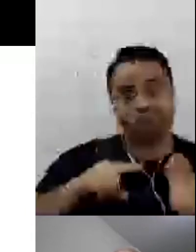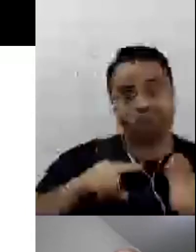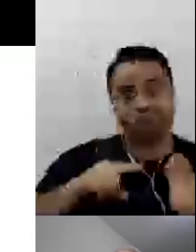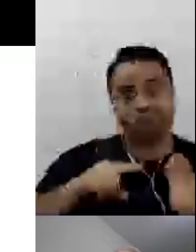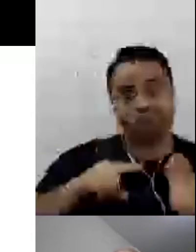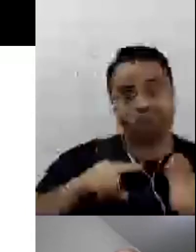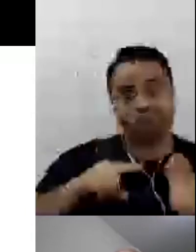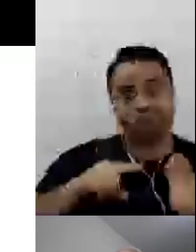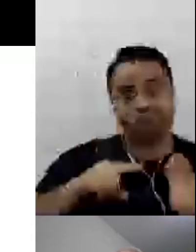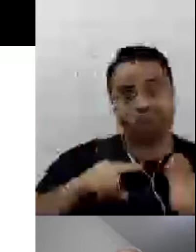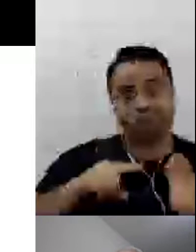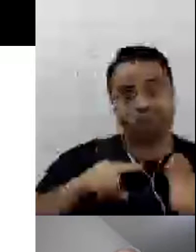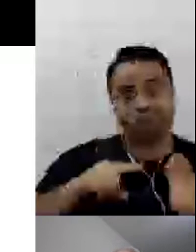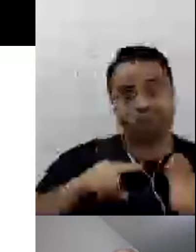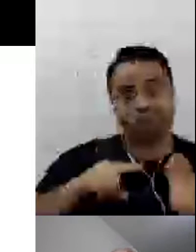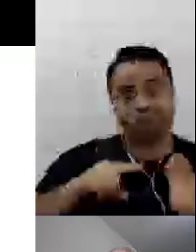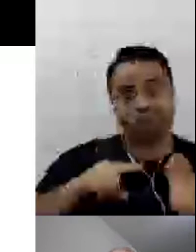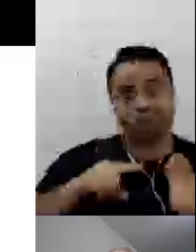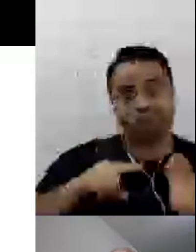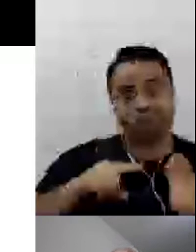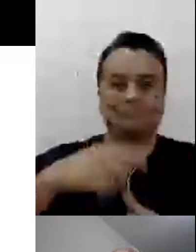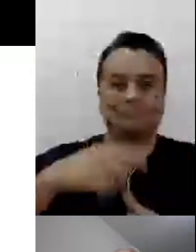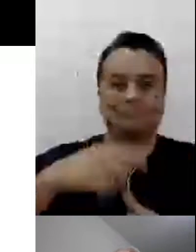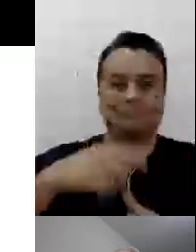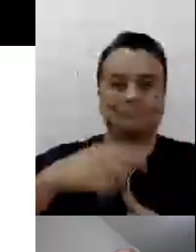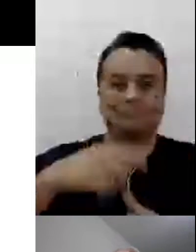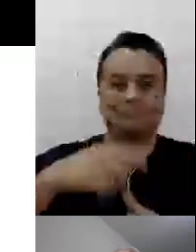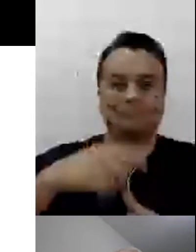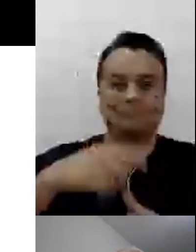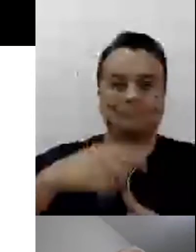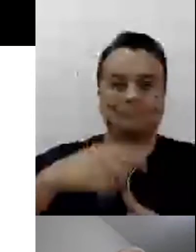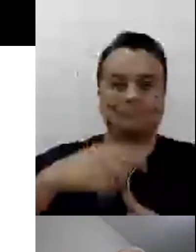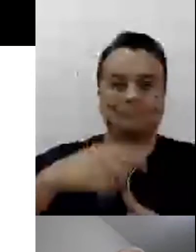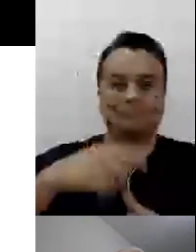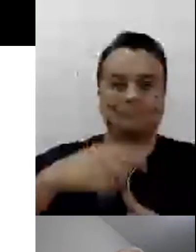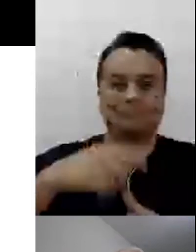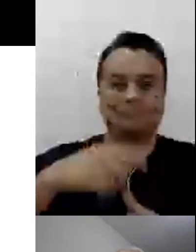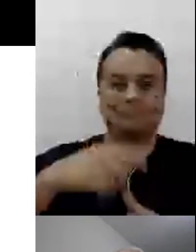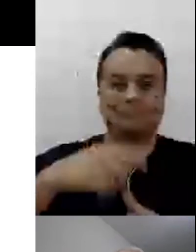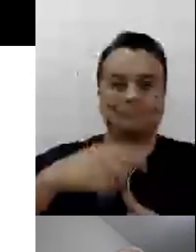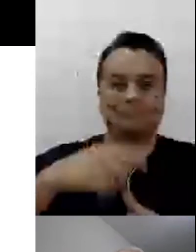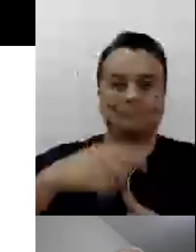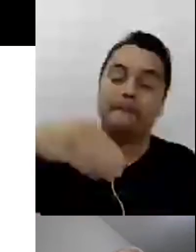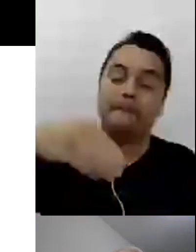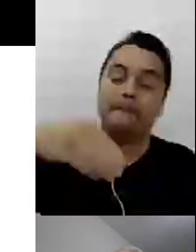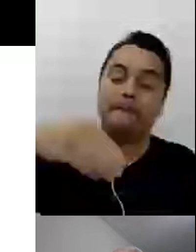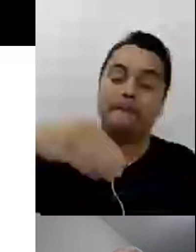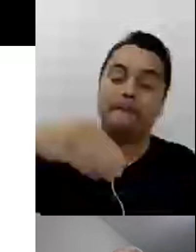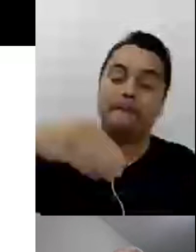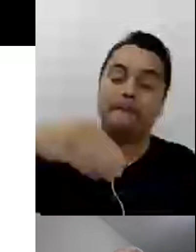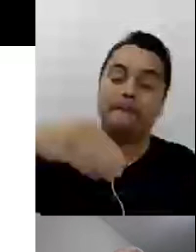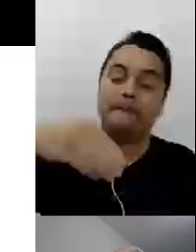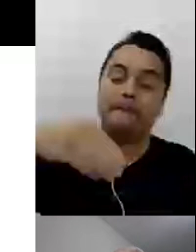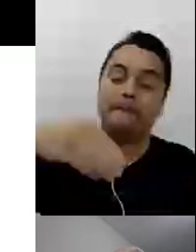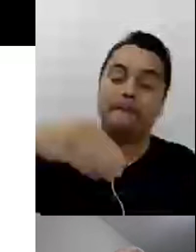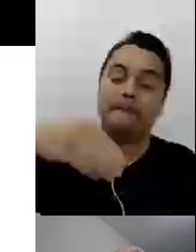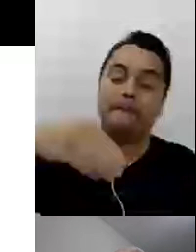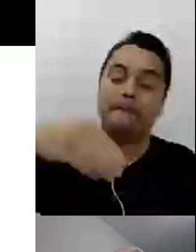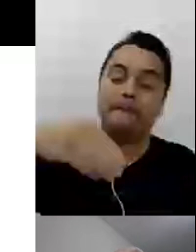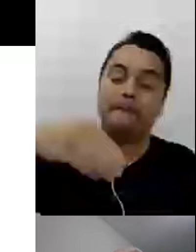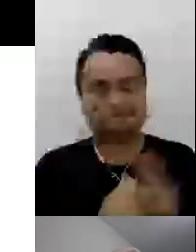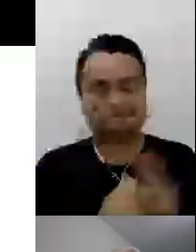extrapolar os limites do próprio produto através de um modelo digital. Se a gente, sobre esse